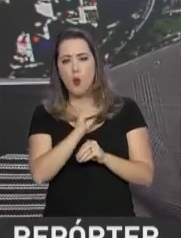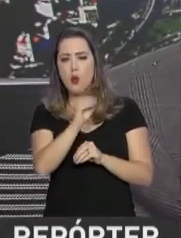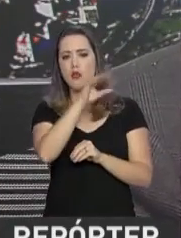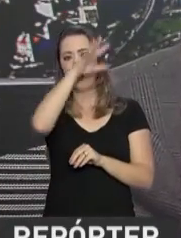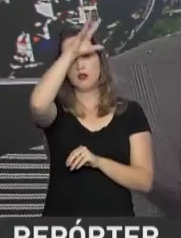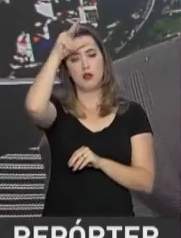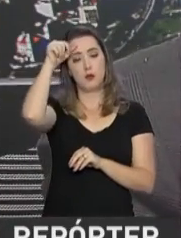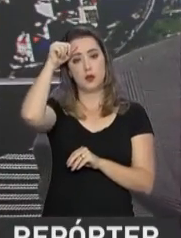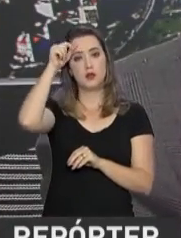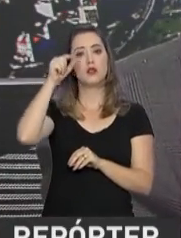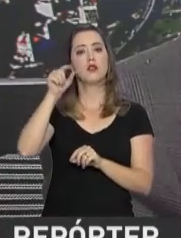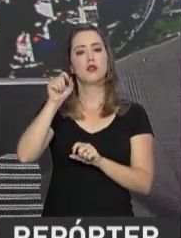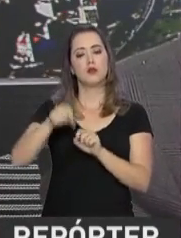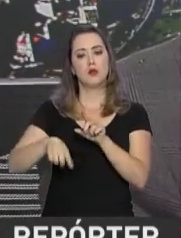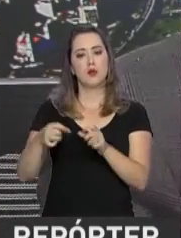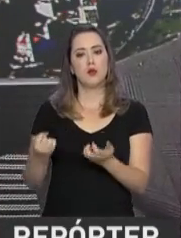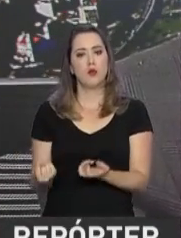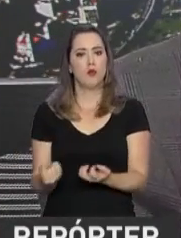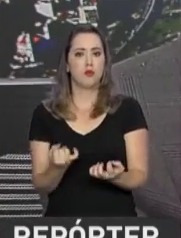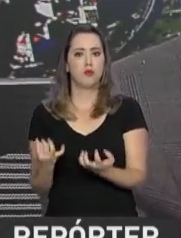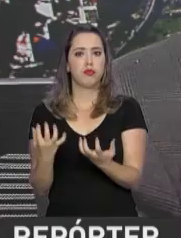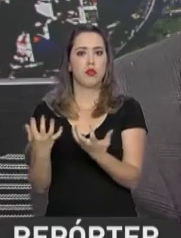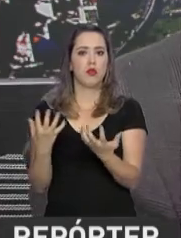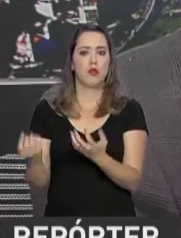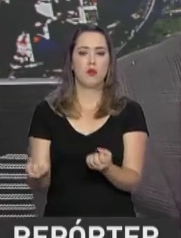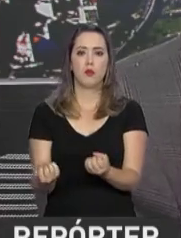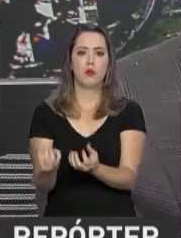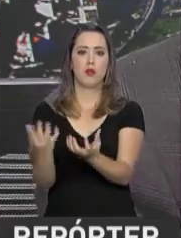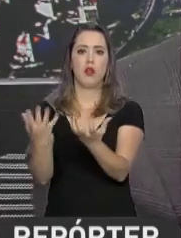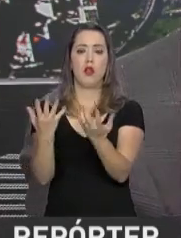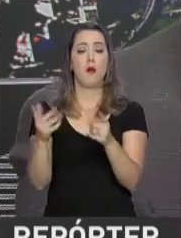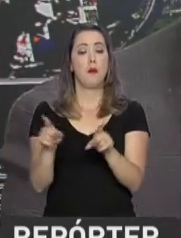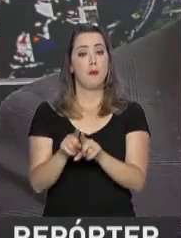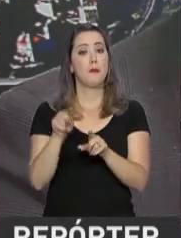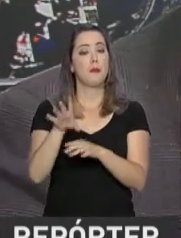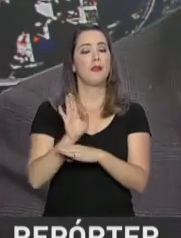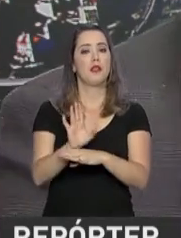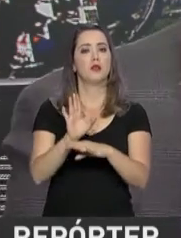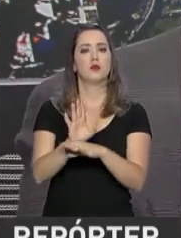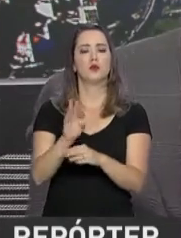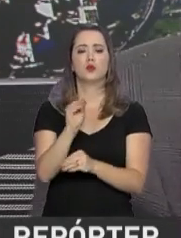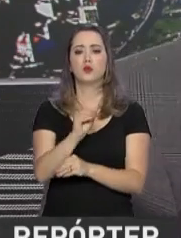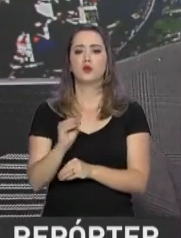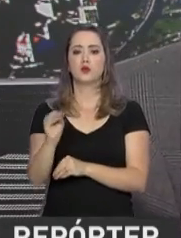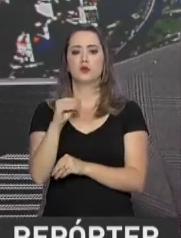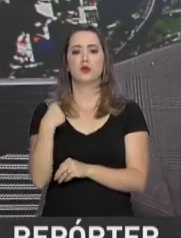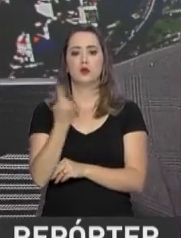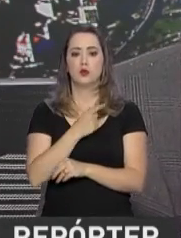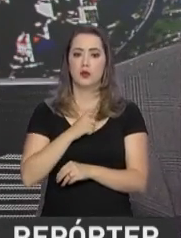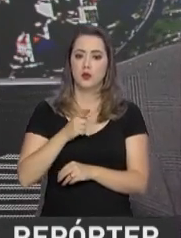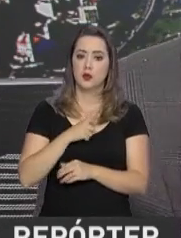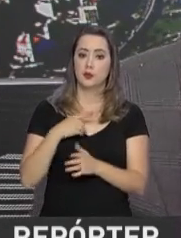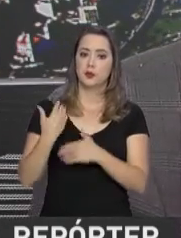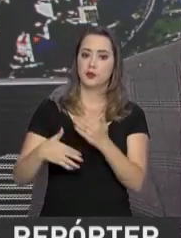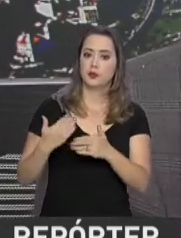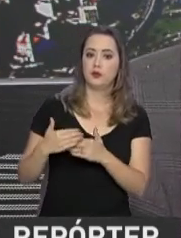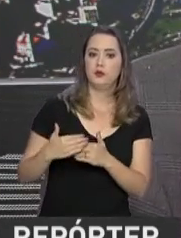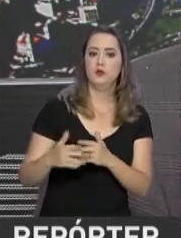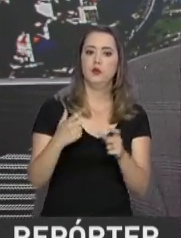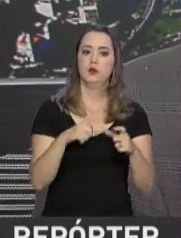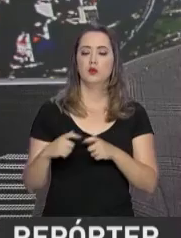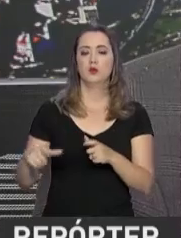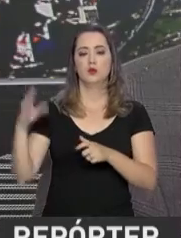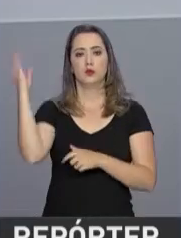produzir e produção tem que ser o braço e ajuda o apoio para preservar o que nós temos ainda nos biomas